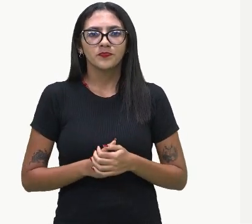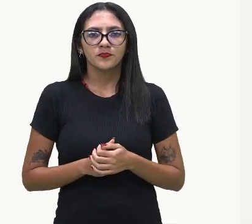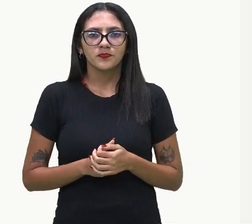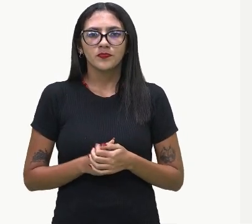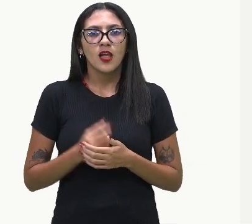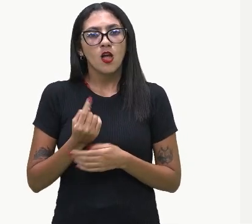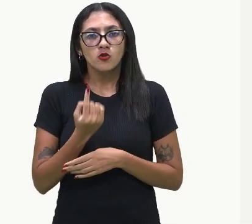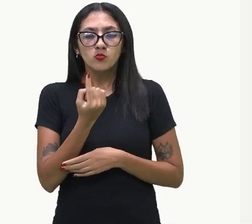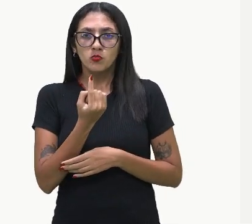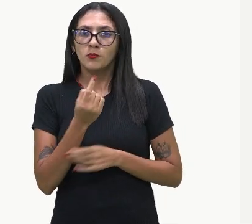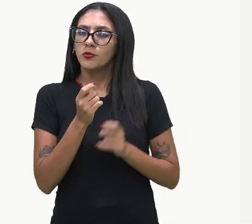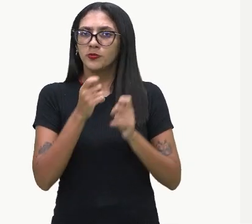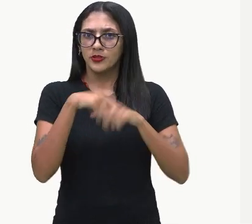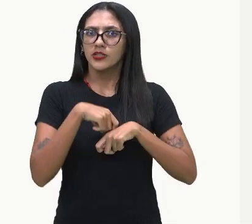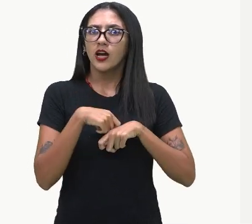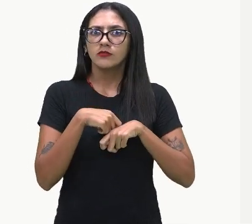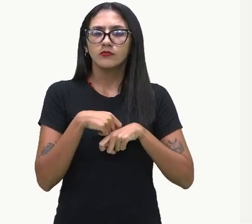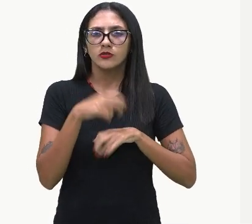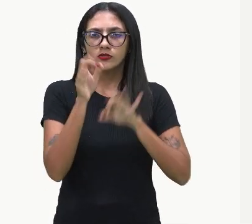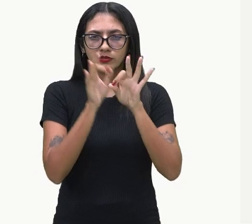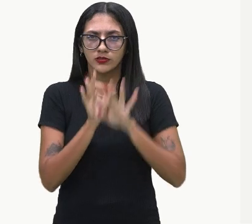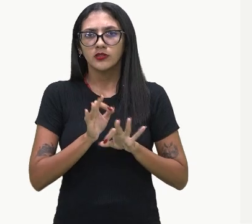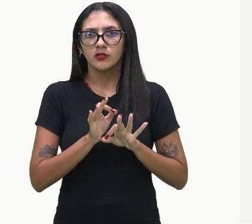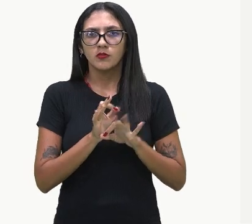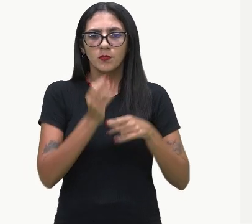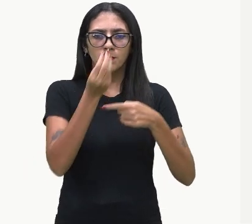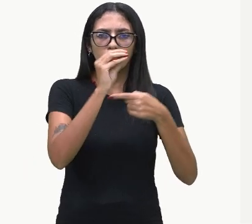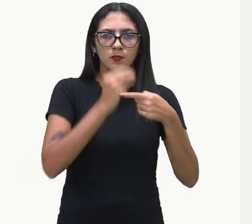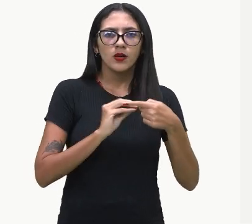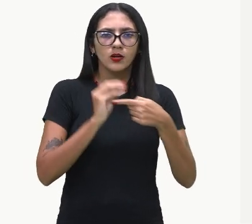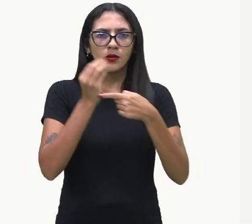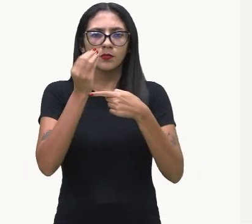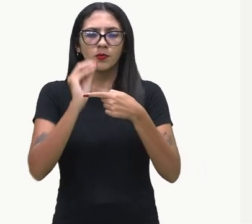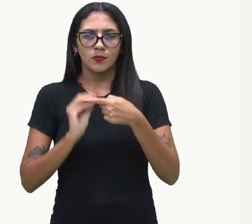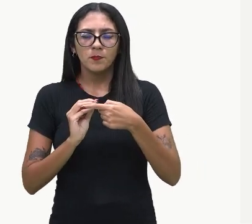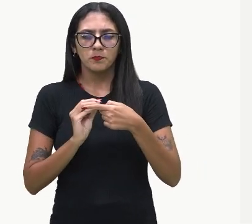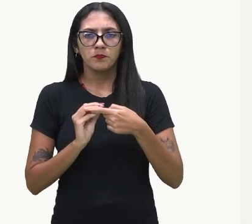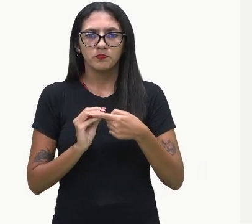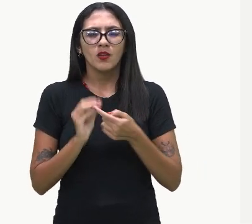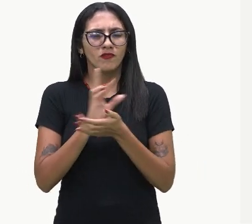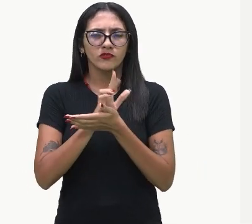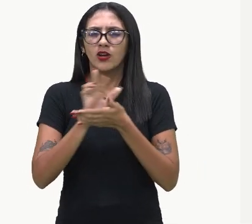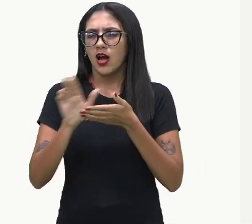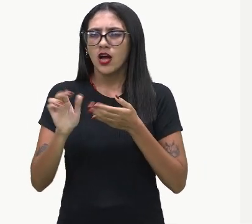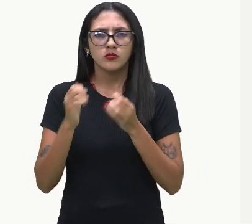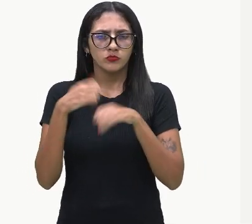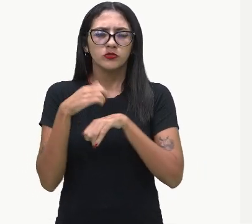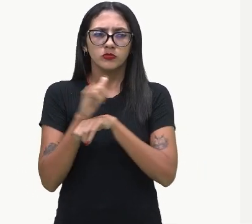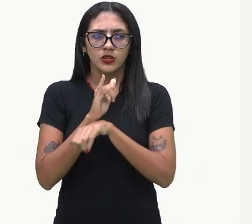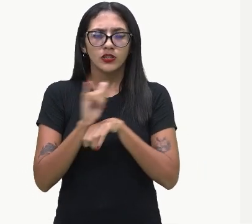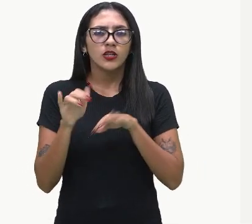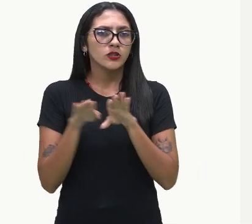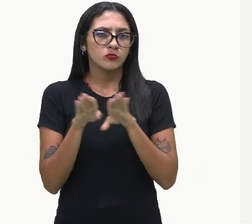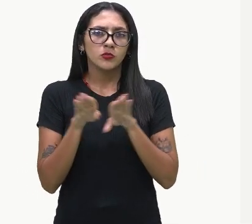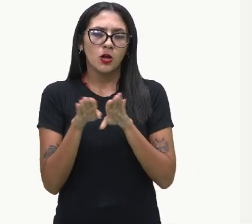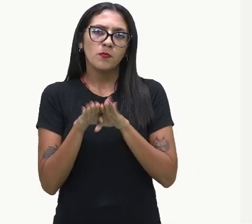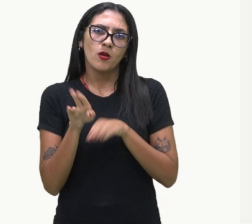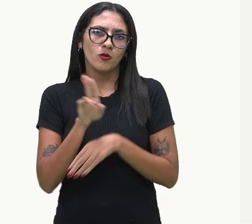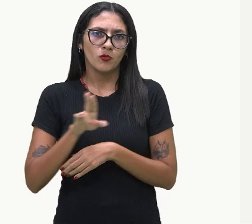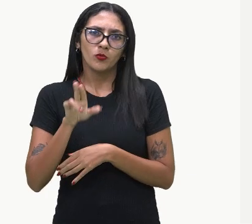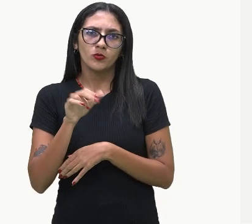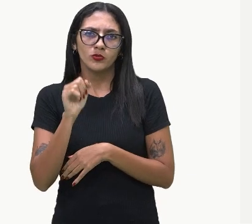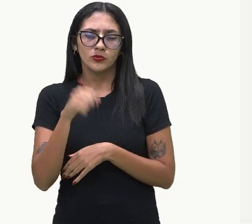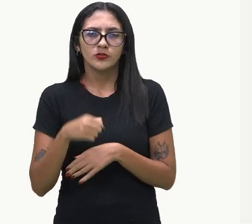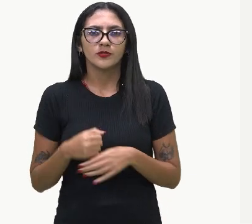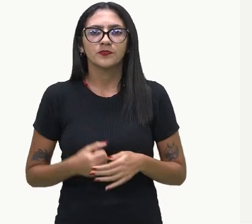nossas possibilidades. Tá bom? Claro que a gente pode utilizar várias outras formas, como a gente viu agora há pouco, que tem vários